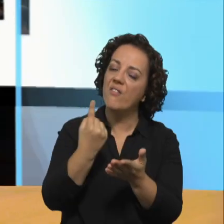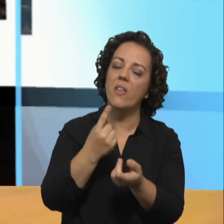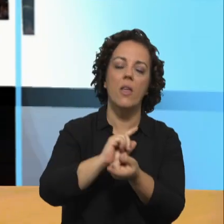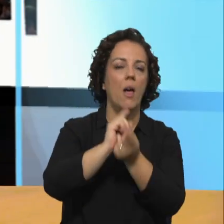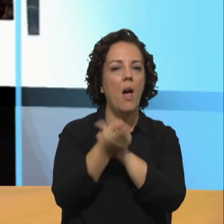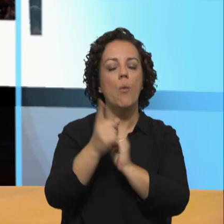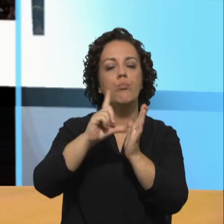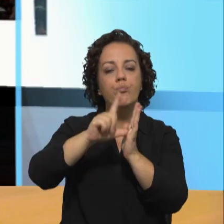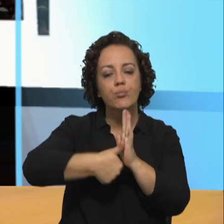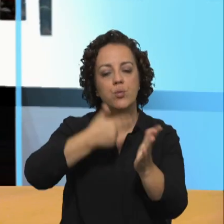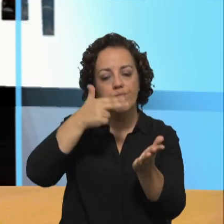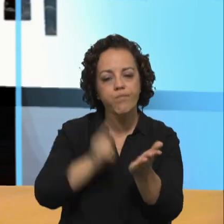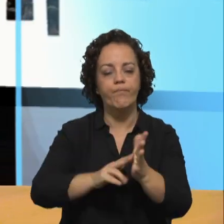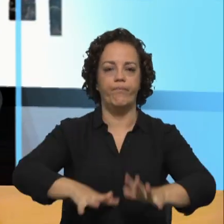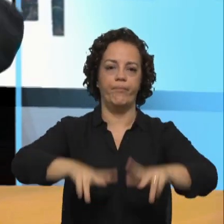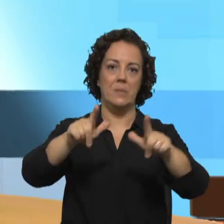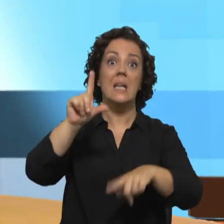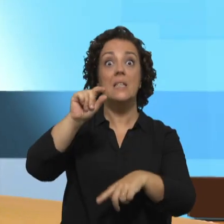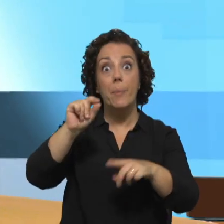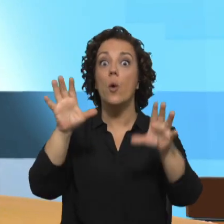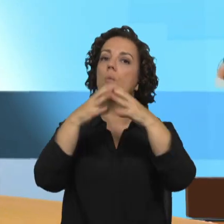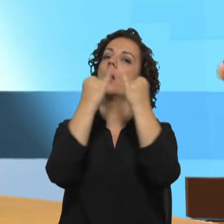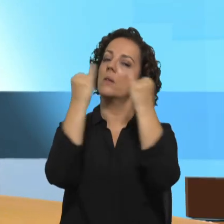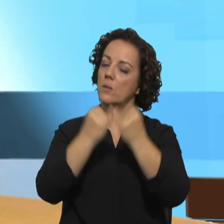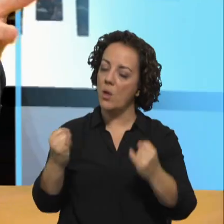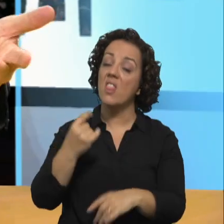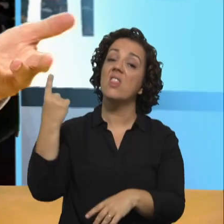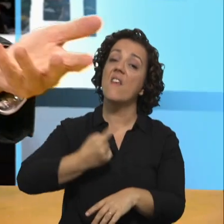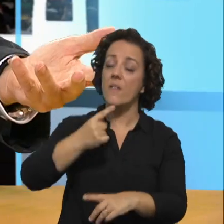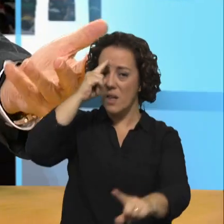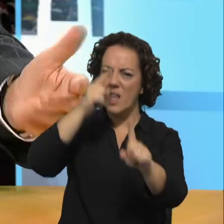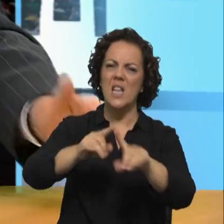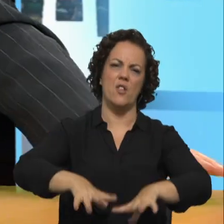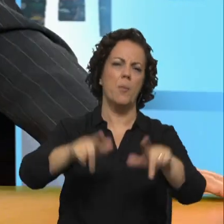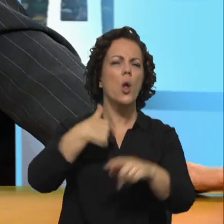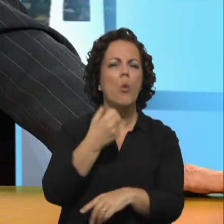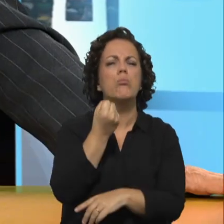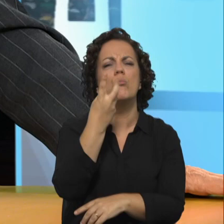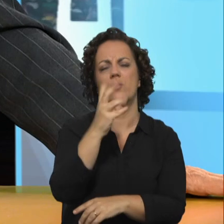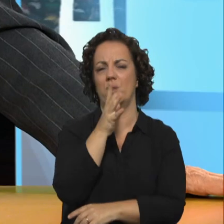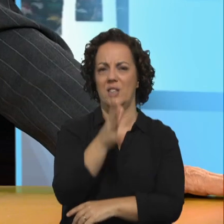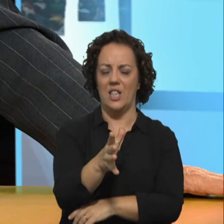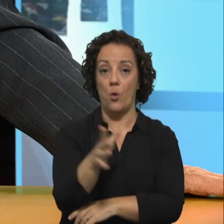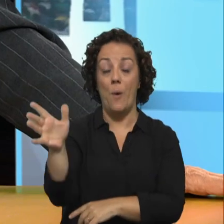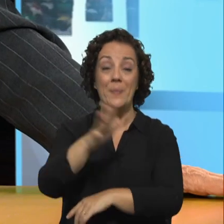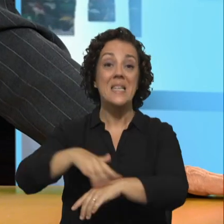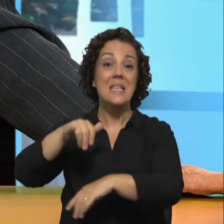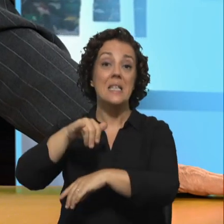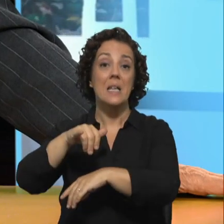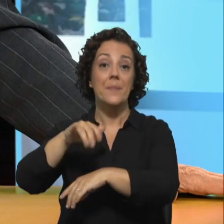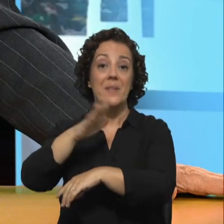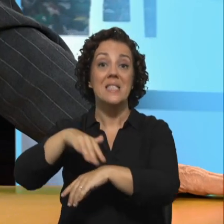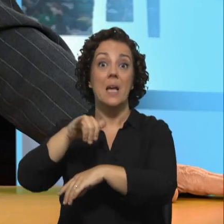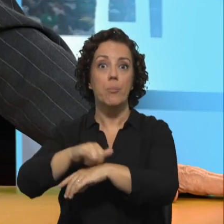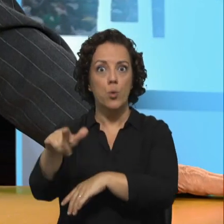E a comunidade internacional devia ser decidida desenvolvimento. Eu cito várias vezes, Singapura passou por uma guerra